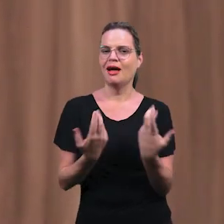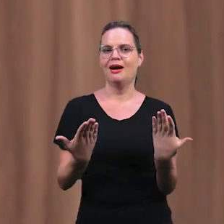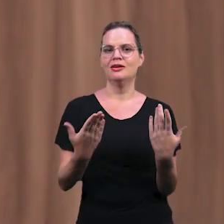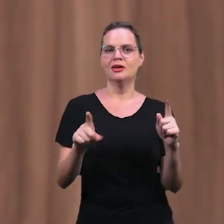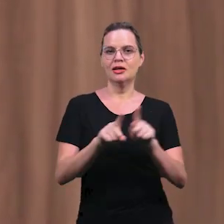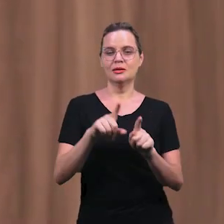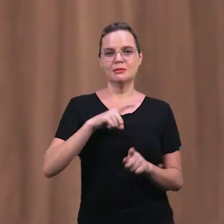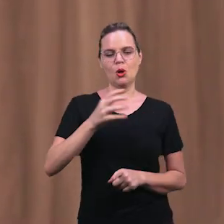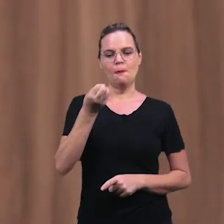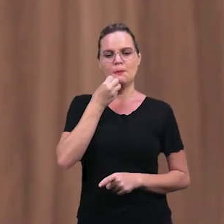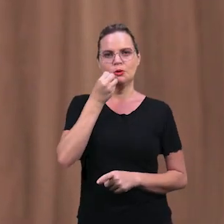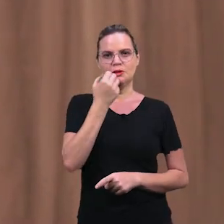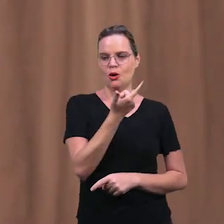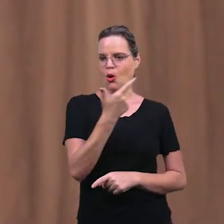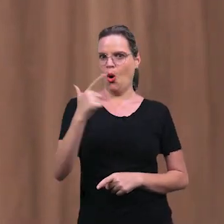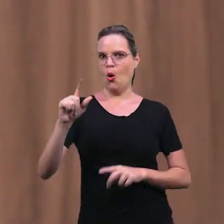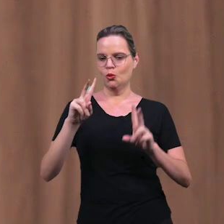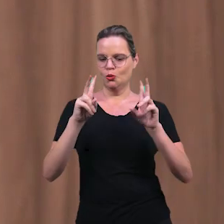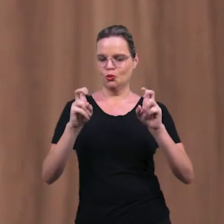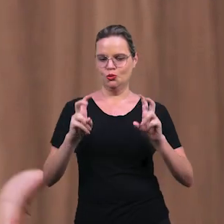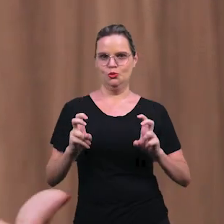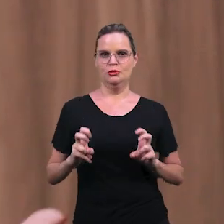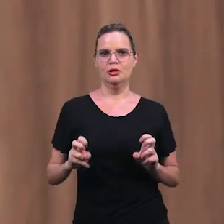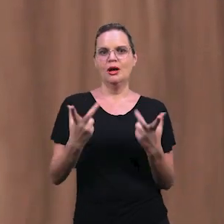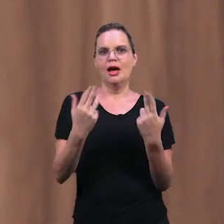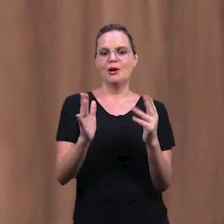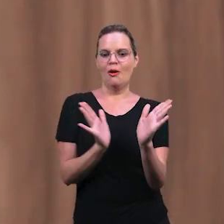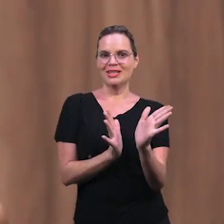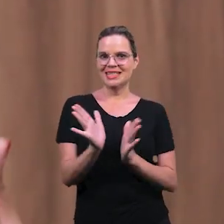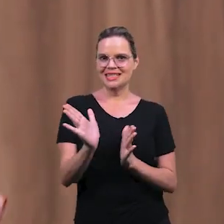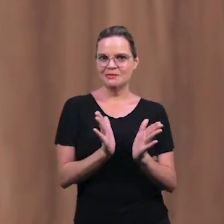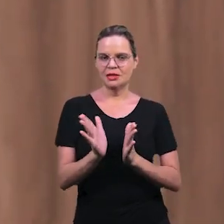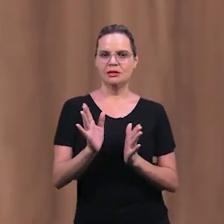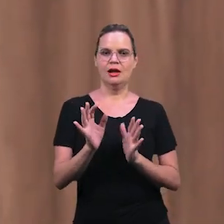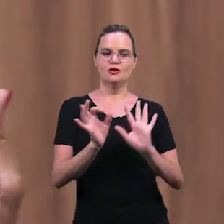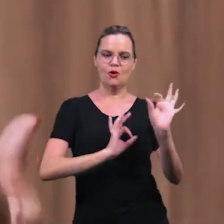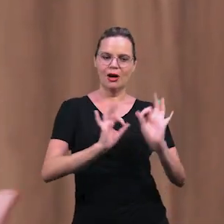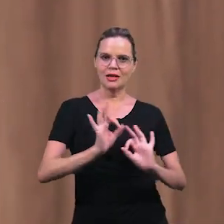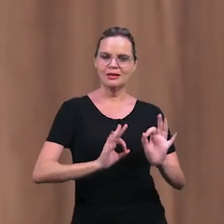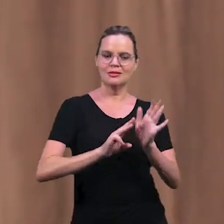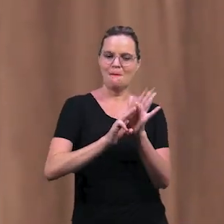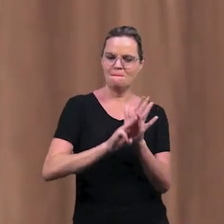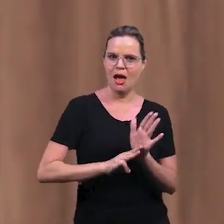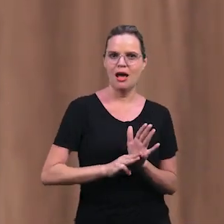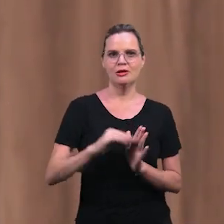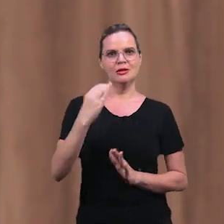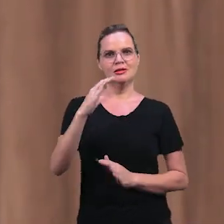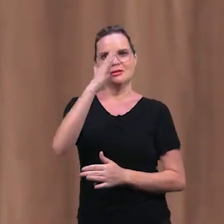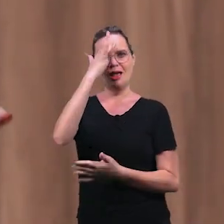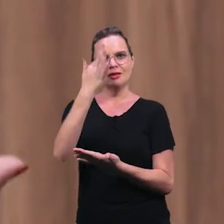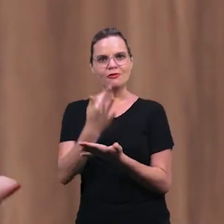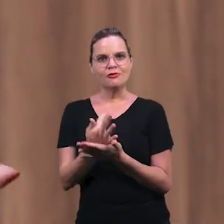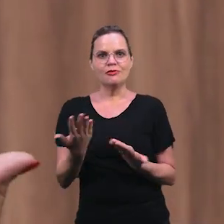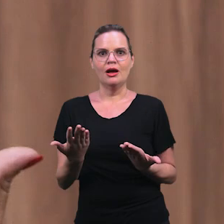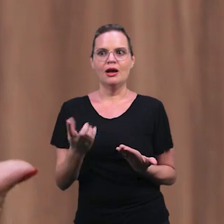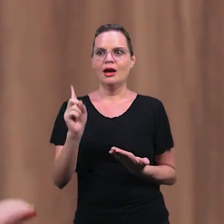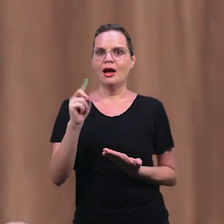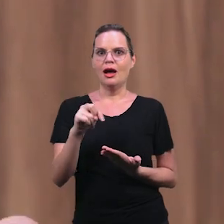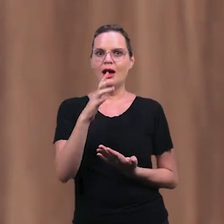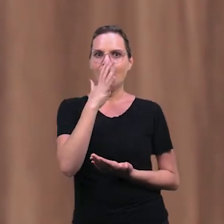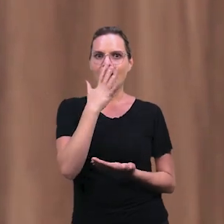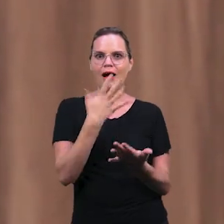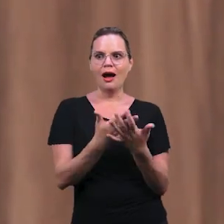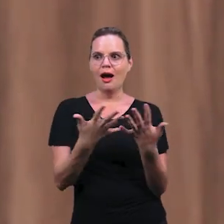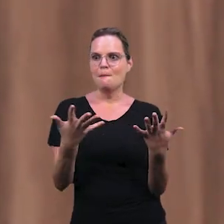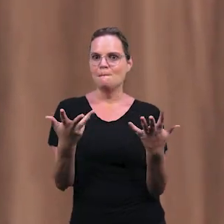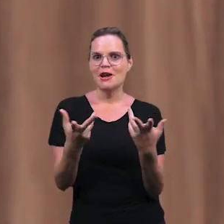oportunidade de trabalhar com outros temas como acessibilidade, organização e método, ciência e fé, o quadro Perfeito Louvor. Que coisa